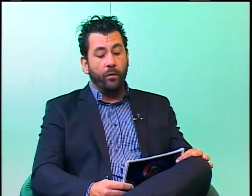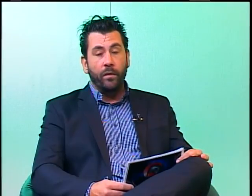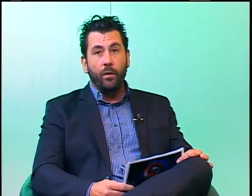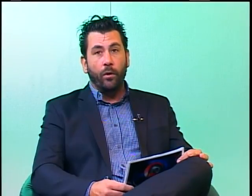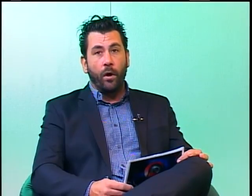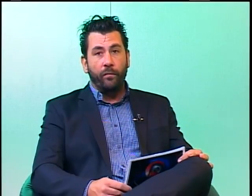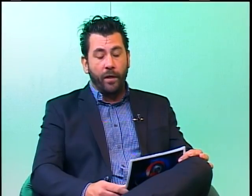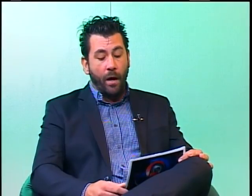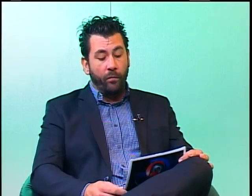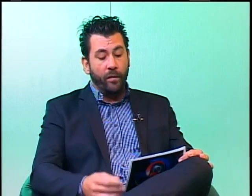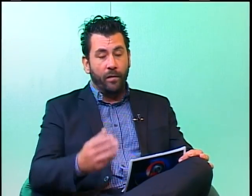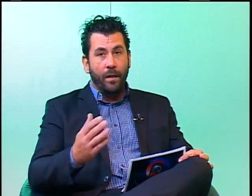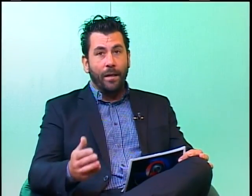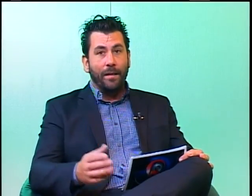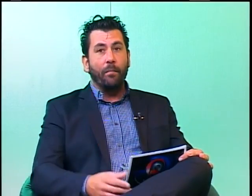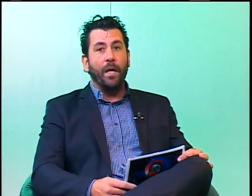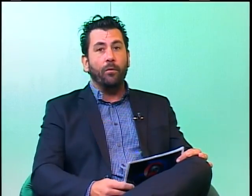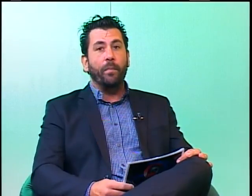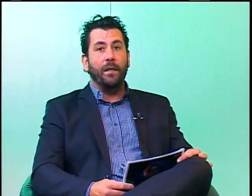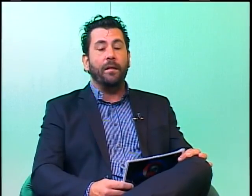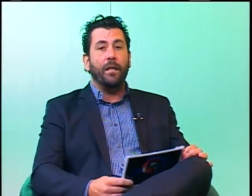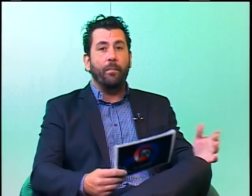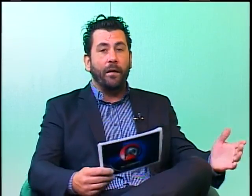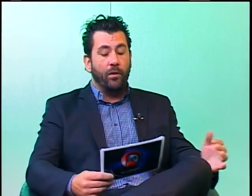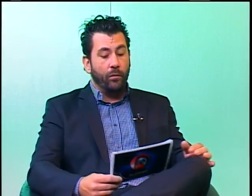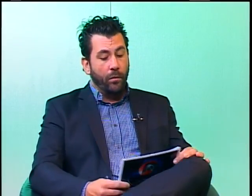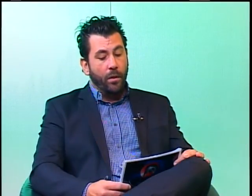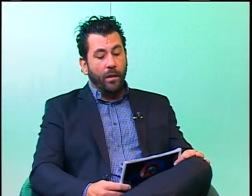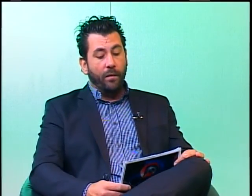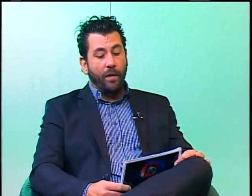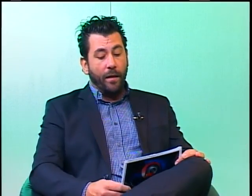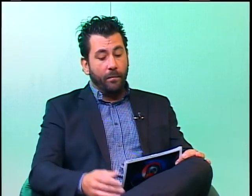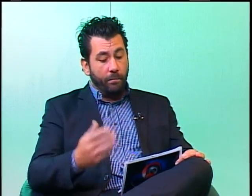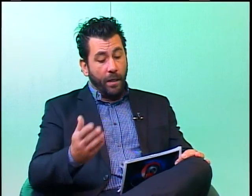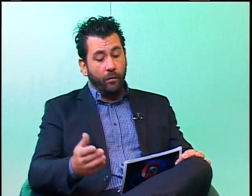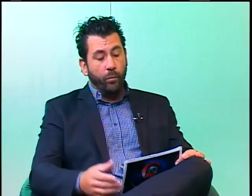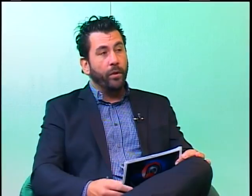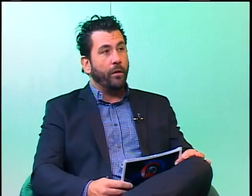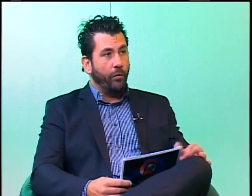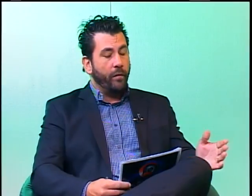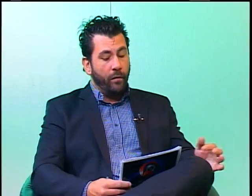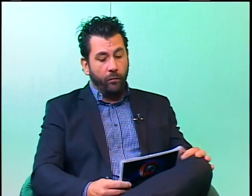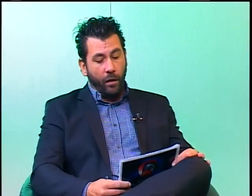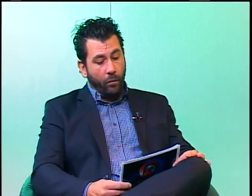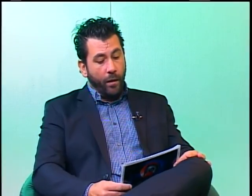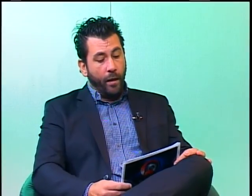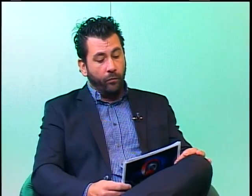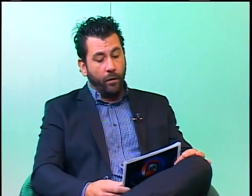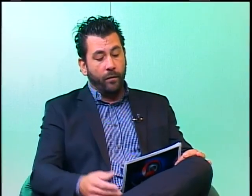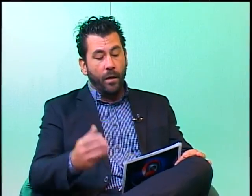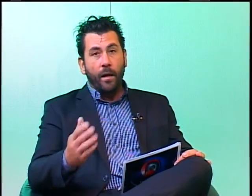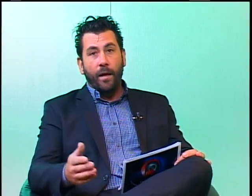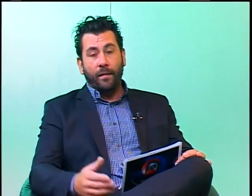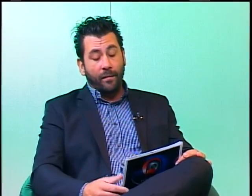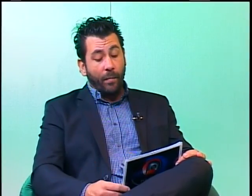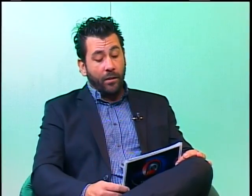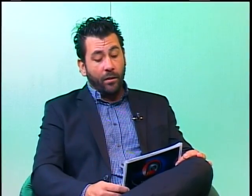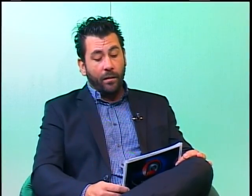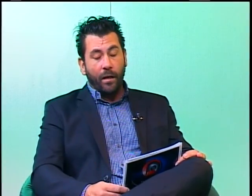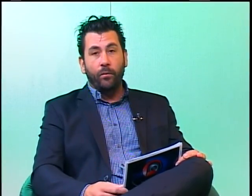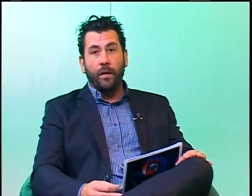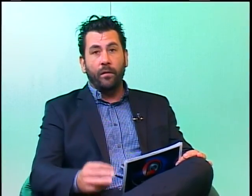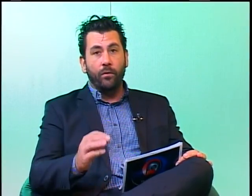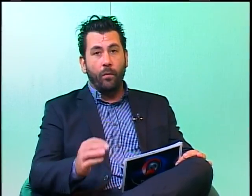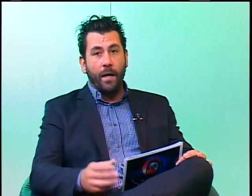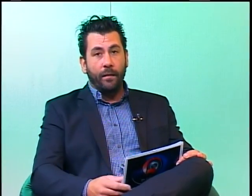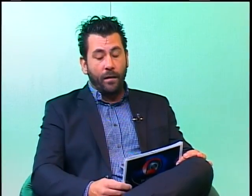vice é Osni Onofre Alves, também do PDT, partido que vai para a disputa sozinho, sem coligações. Essa sabatina